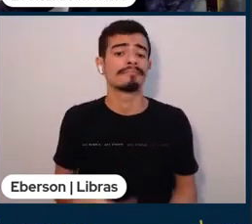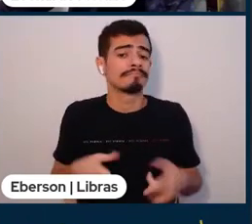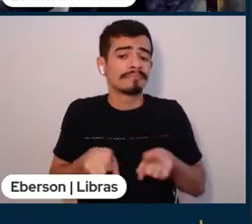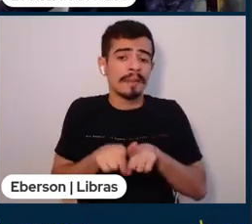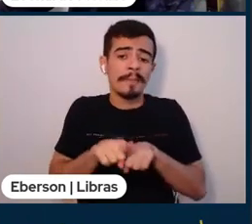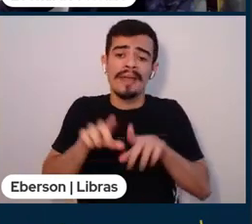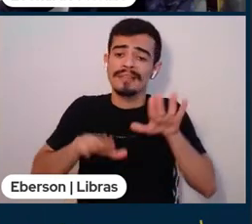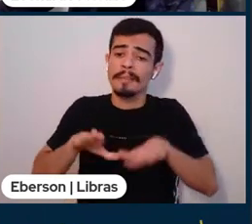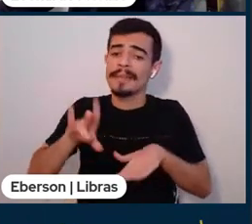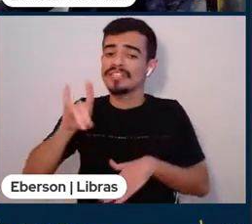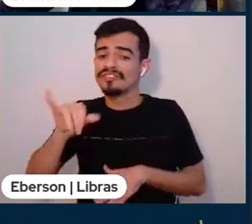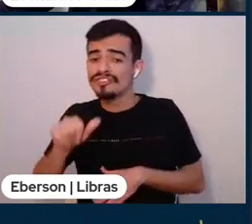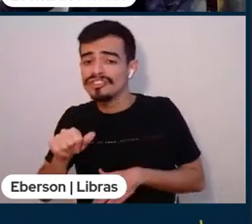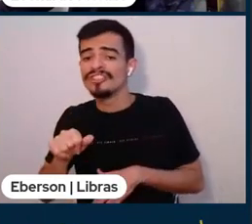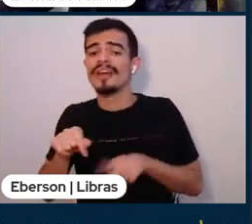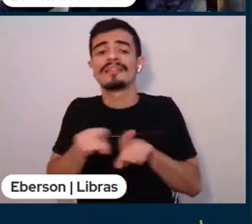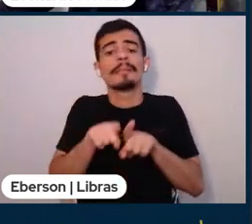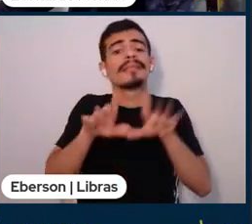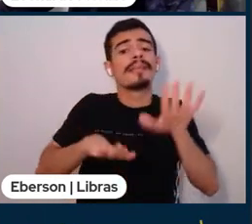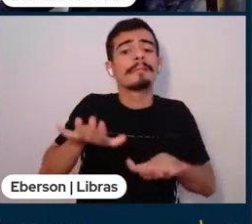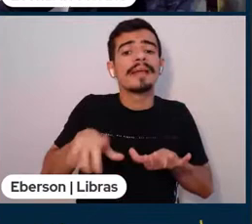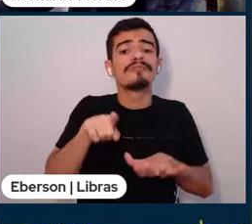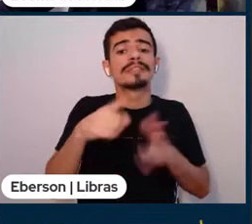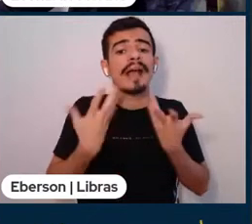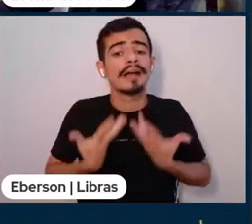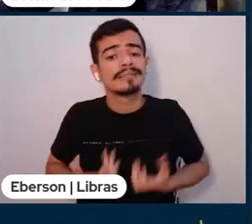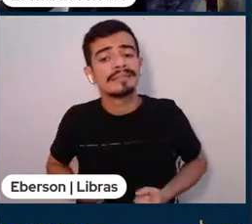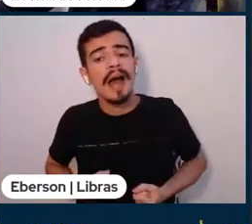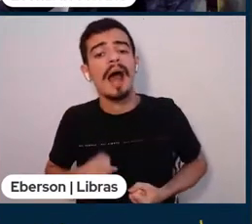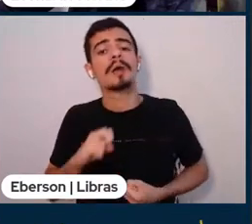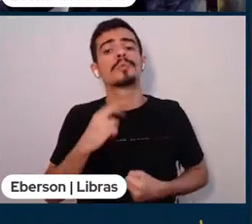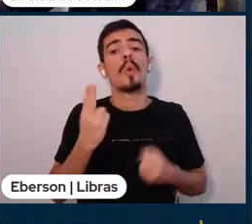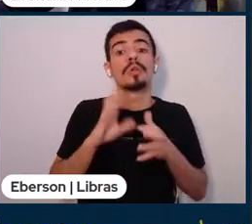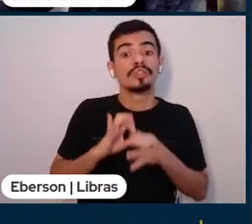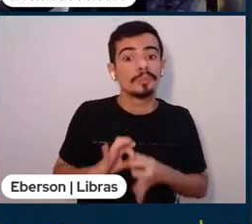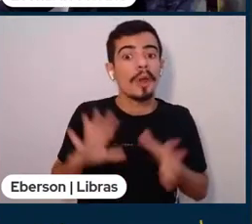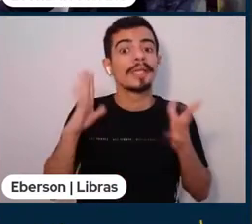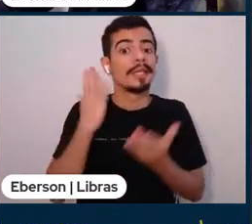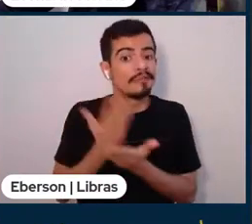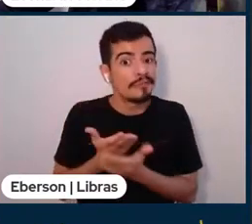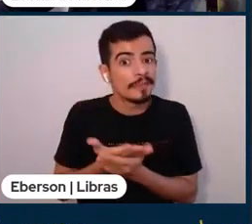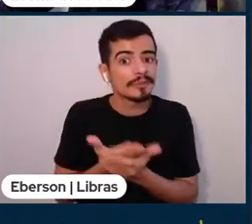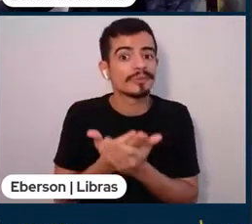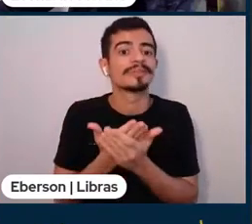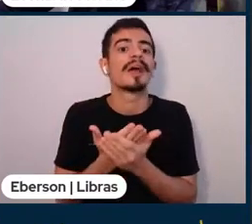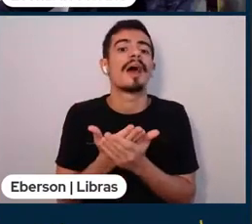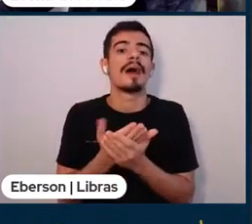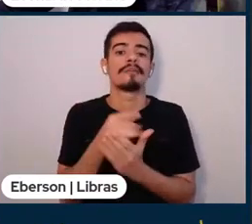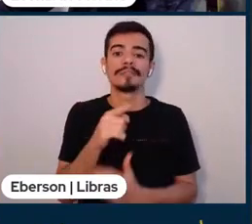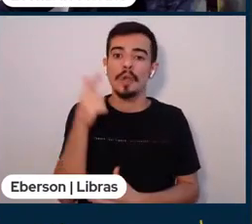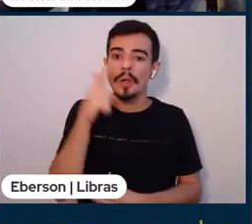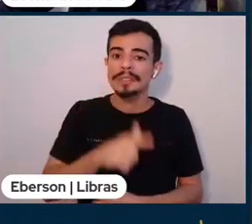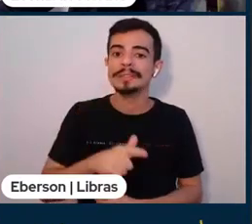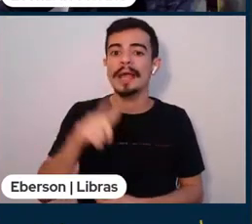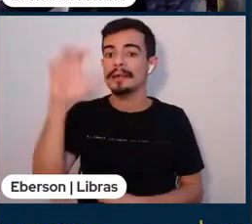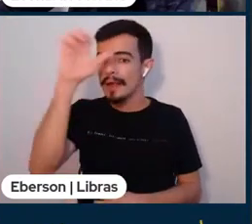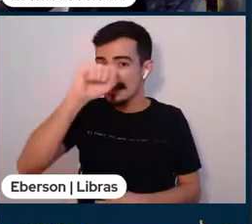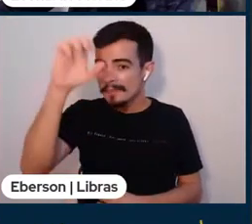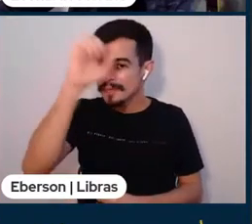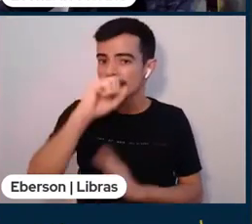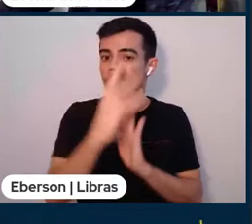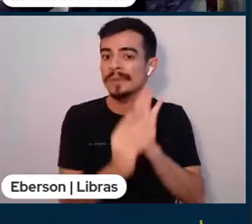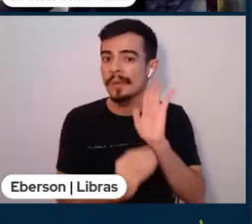sua disponibilidade, né? Do seu cansaço, ou do quanto que você consegue absorver de